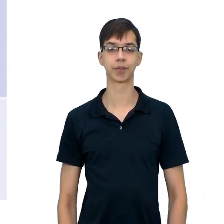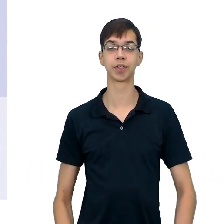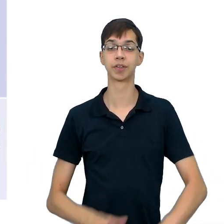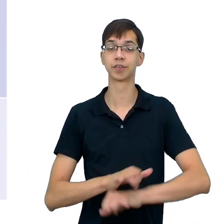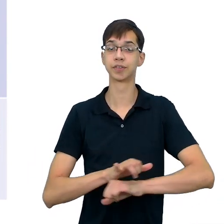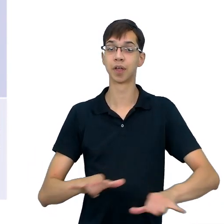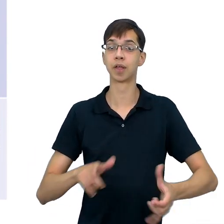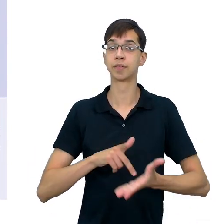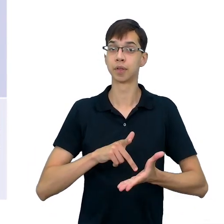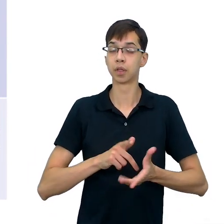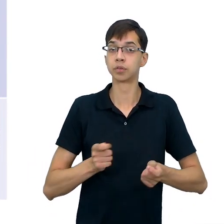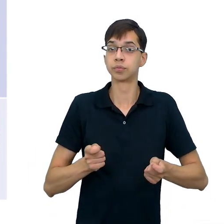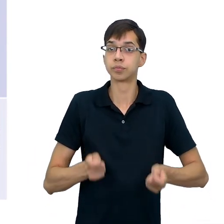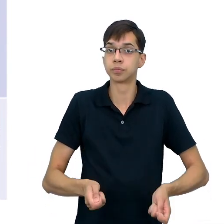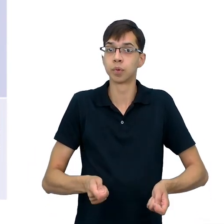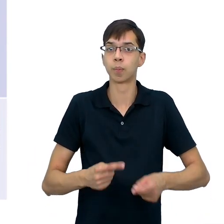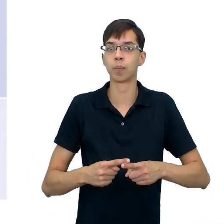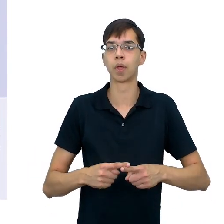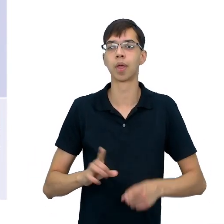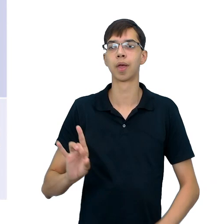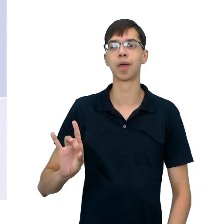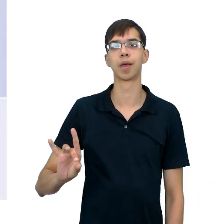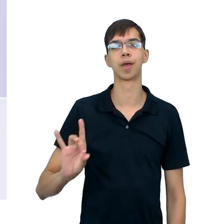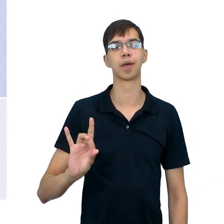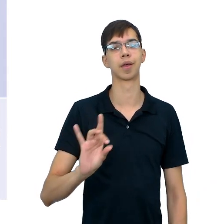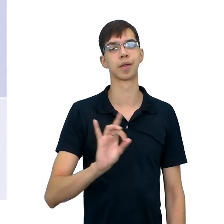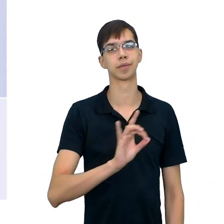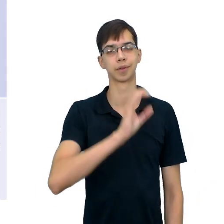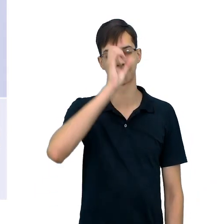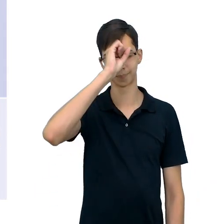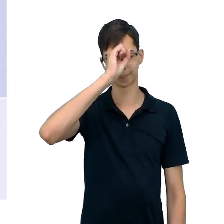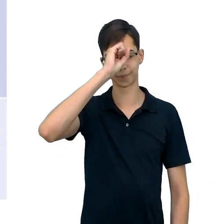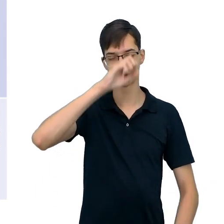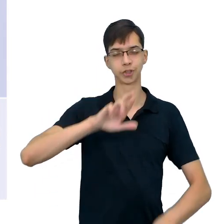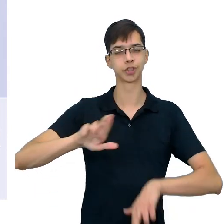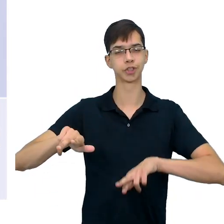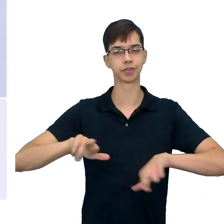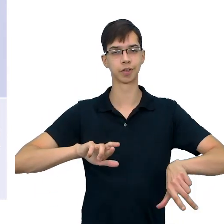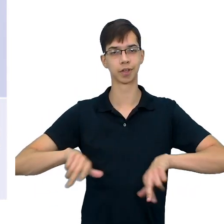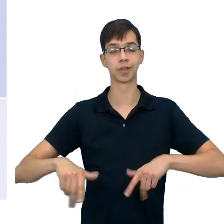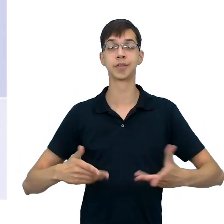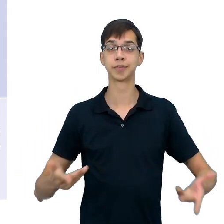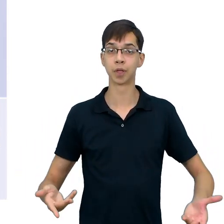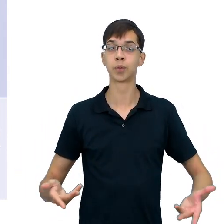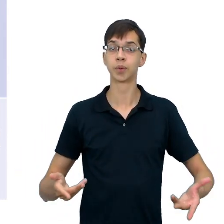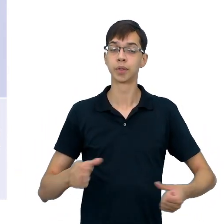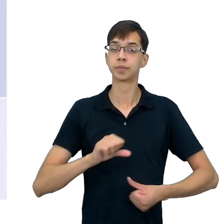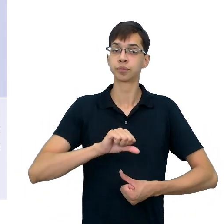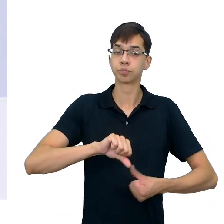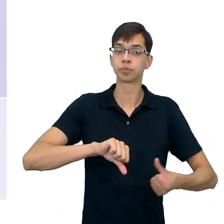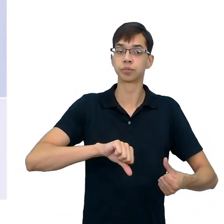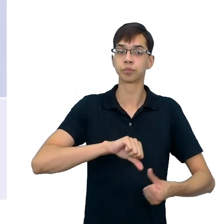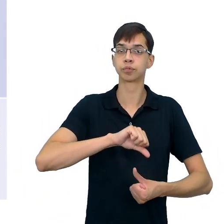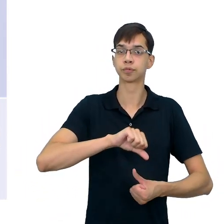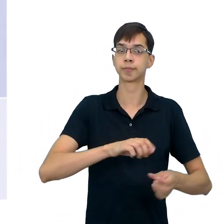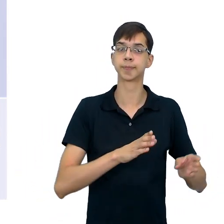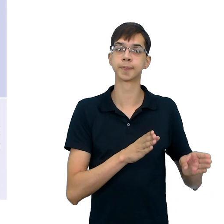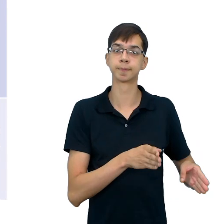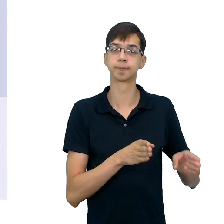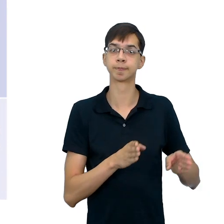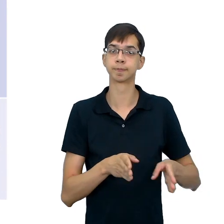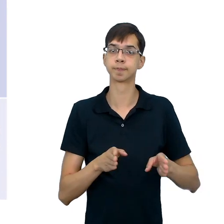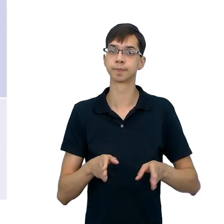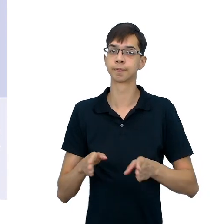cada um ele aprende de uma forma. E essa personalização a partir da rotação por estações aí é uma